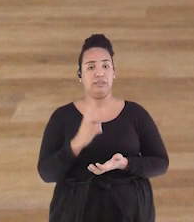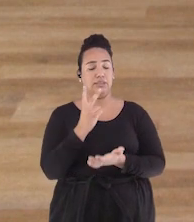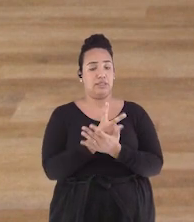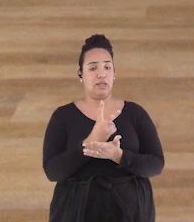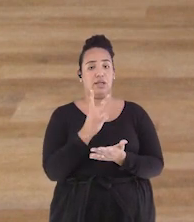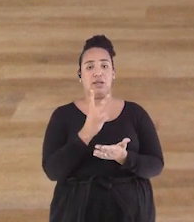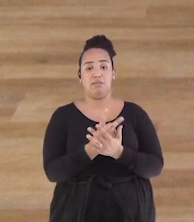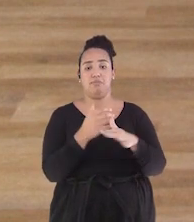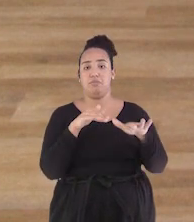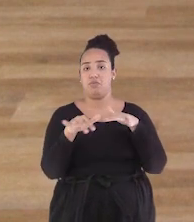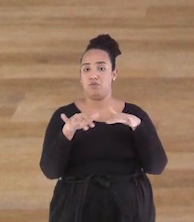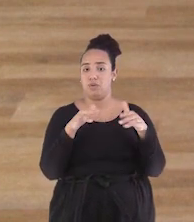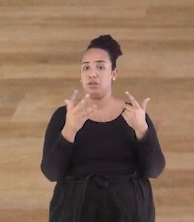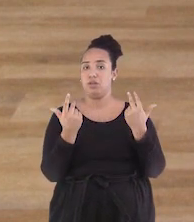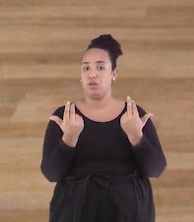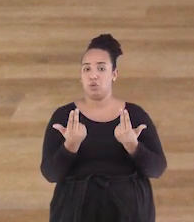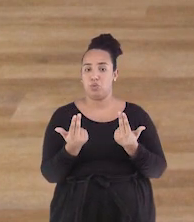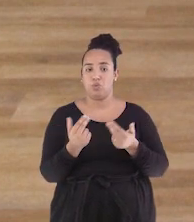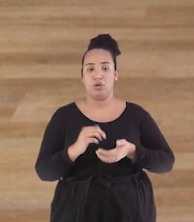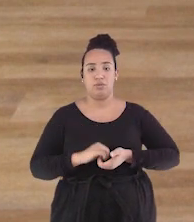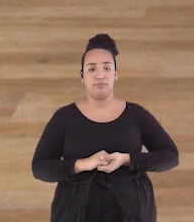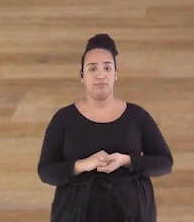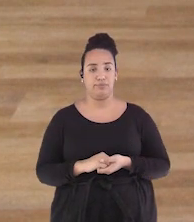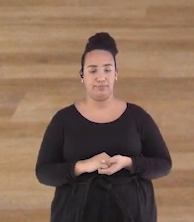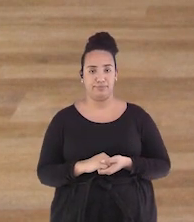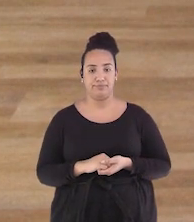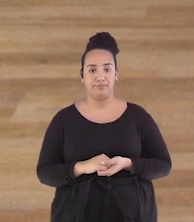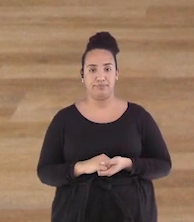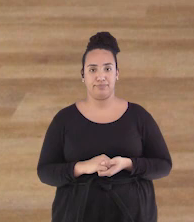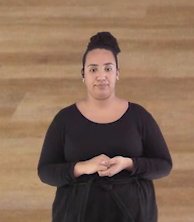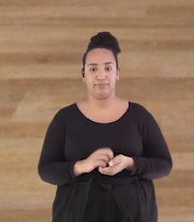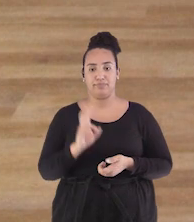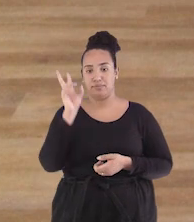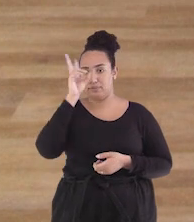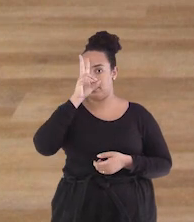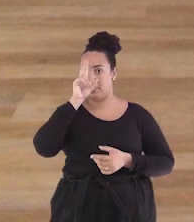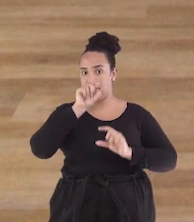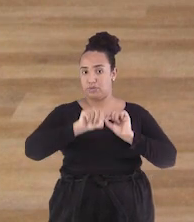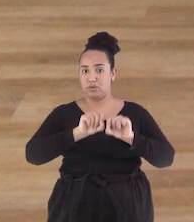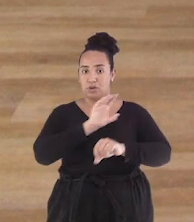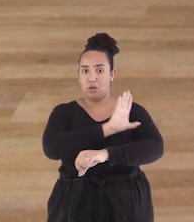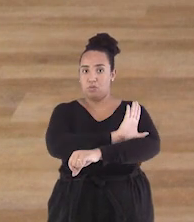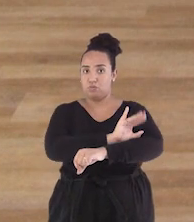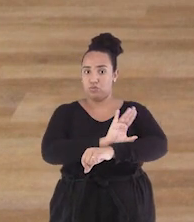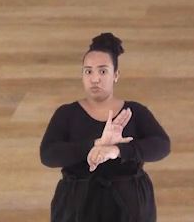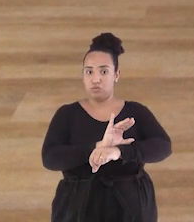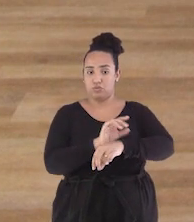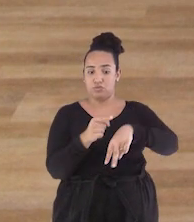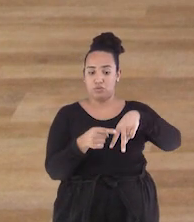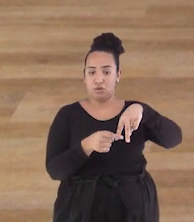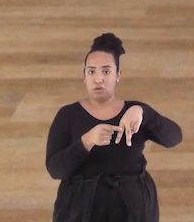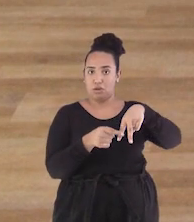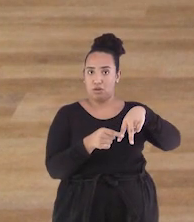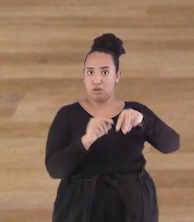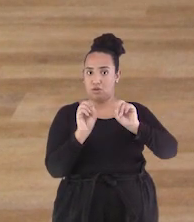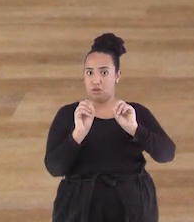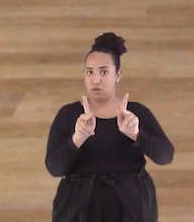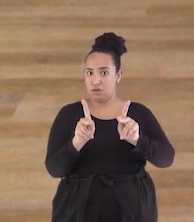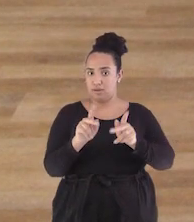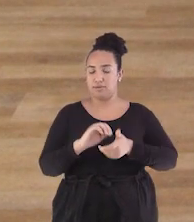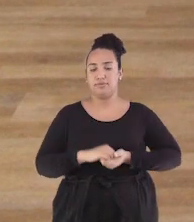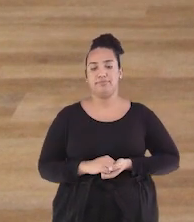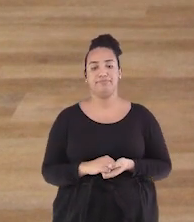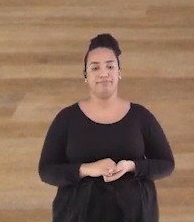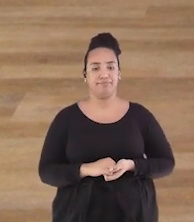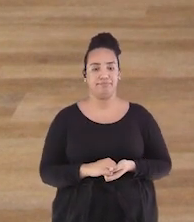sentido, beleza? Isso, lembrando que o músculo que a gente está trabalhando é a panturrilha, beleza?